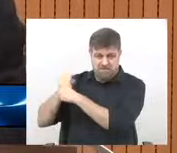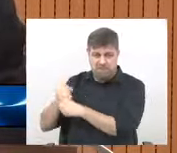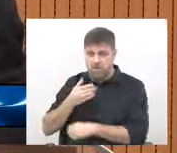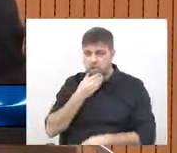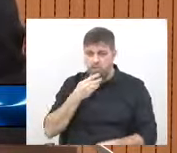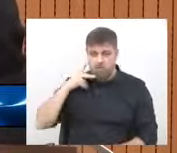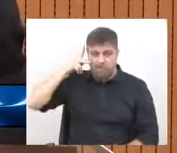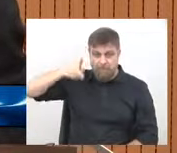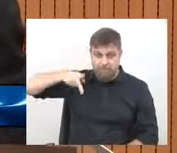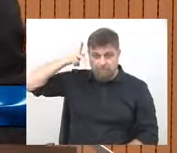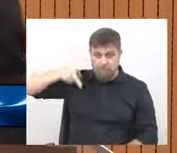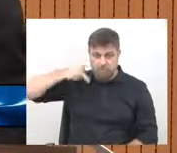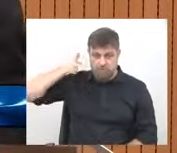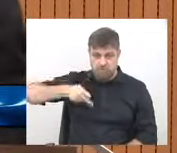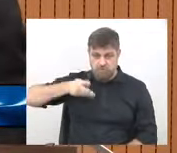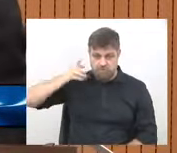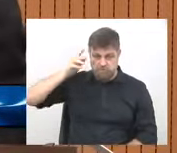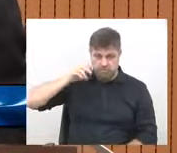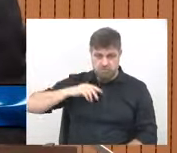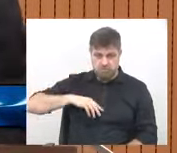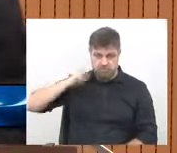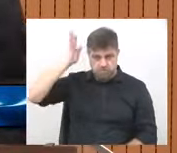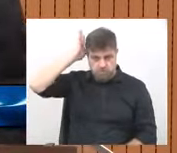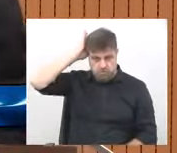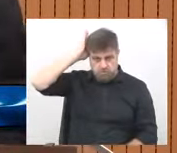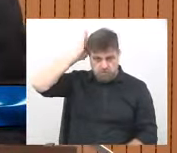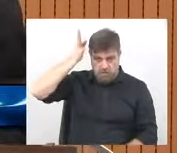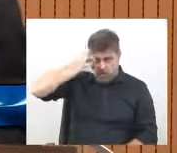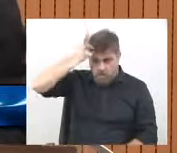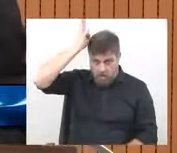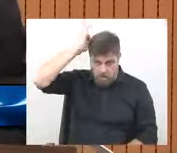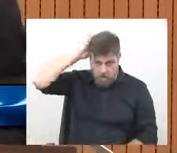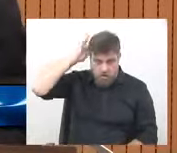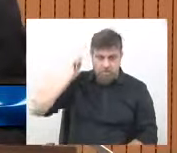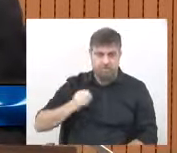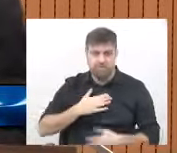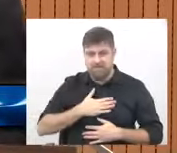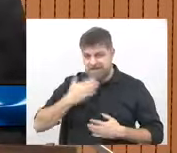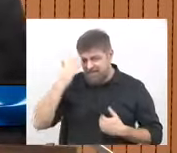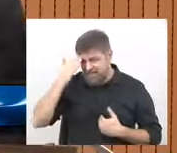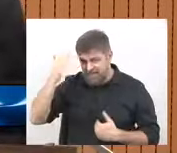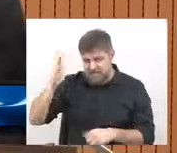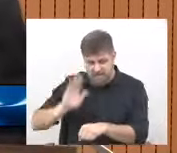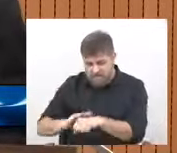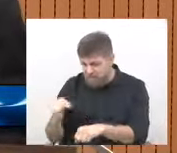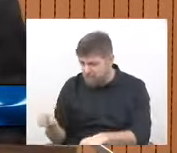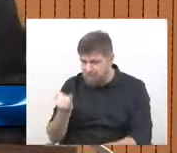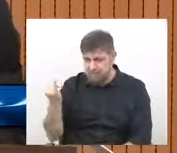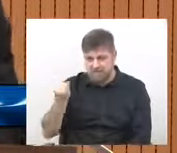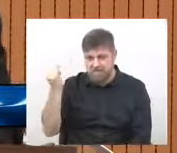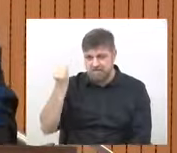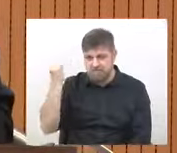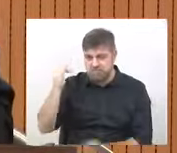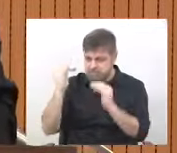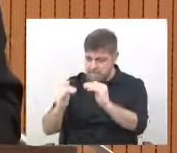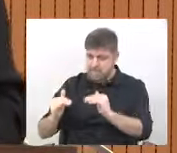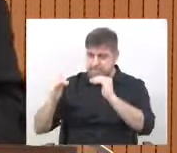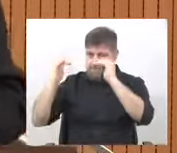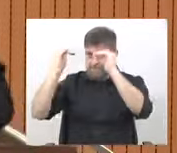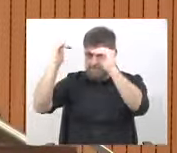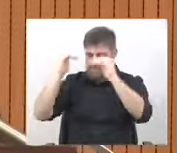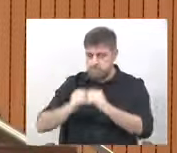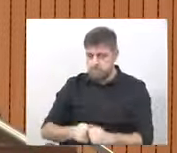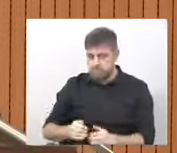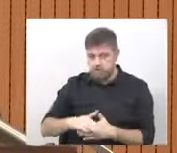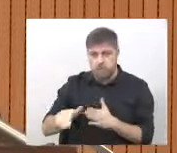político romano. A gratidão é a mãe de todas as virtudes. Muito obrigado, senhor presidente. Muito boa noite a